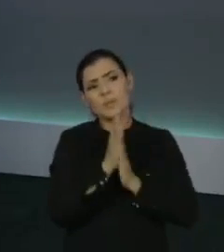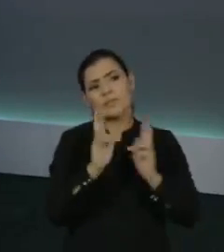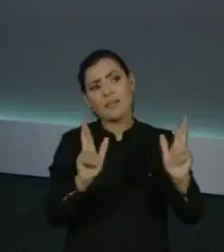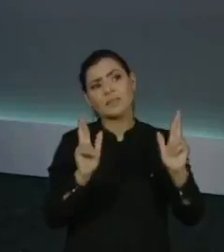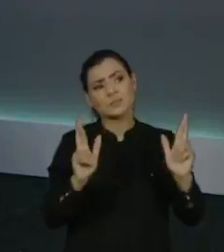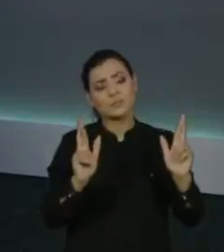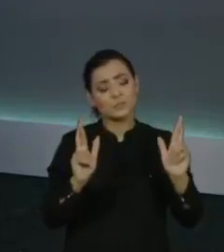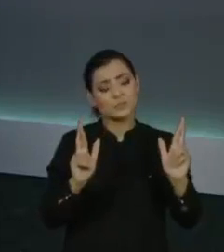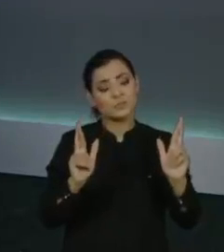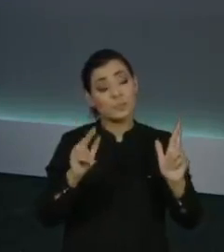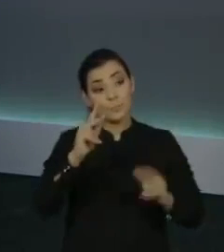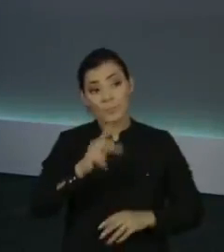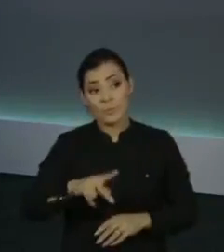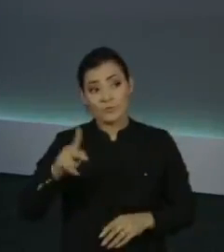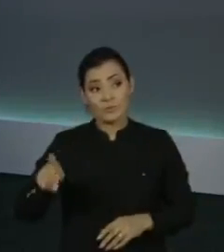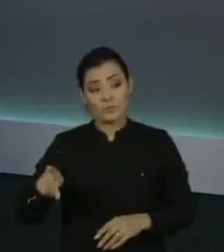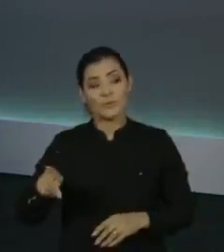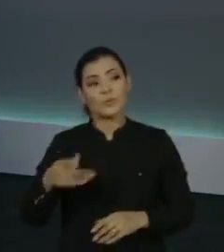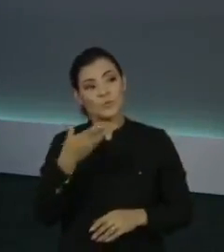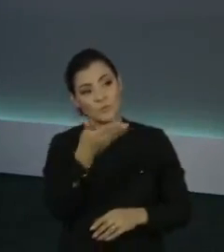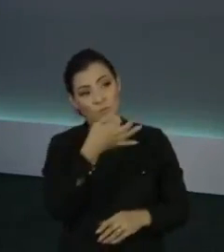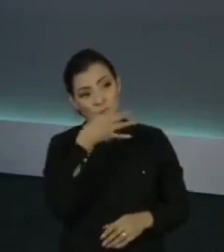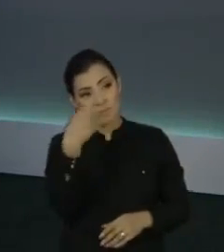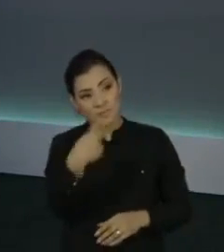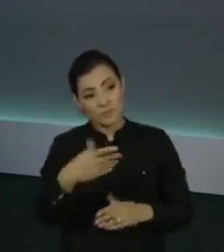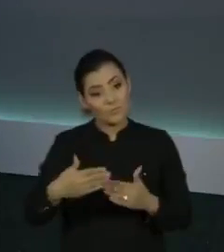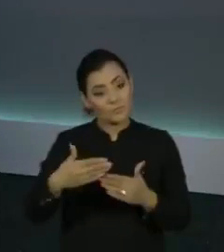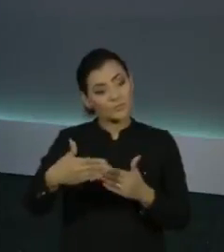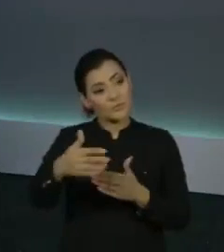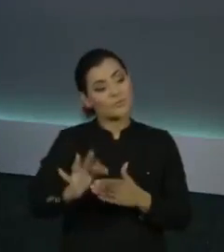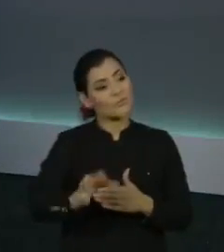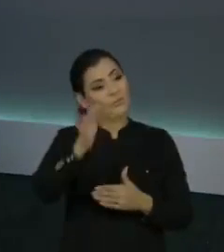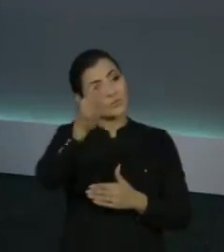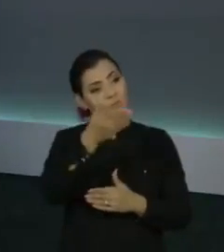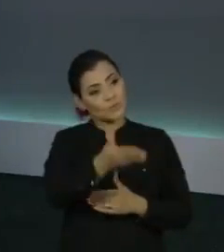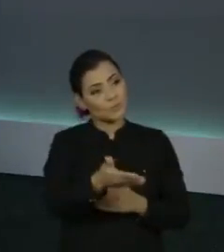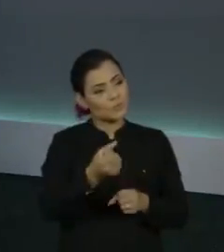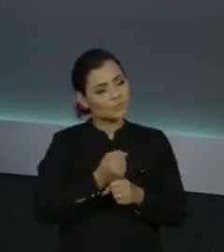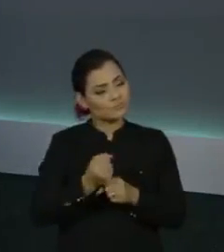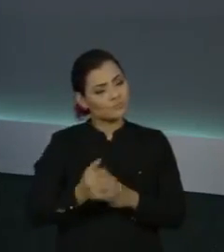expectativa e a visão do professor Janes daqui para os próximos anos,